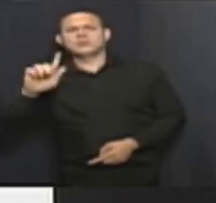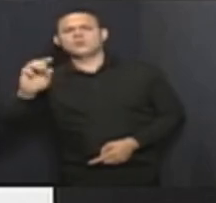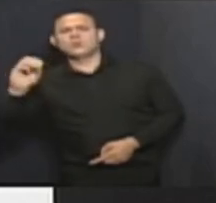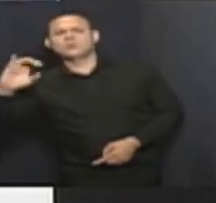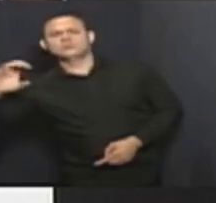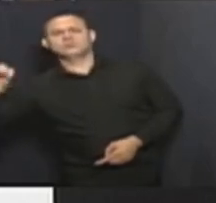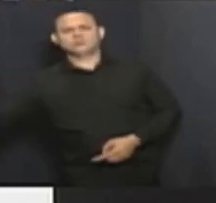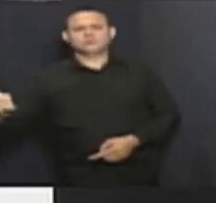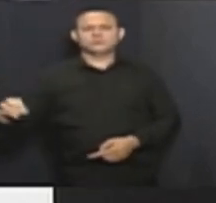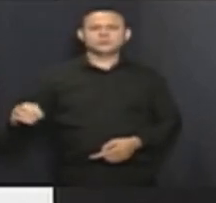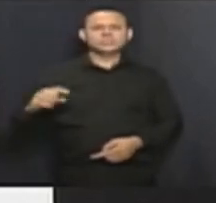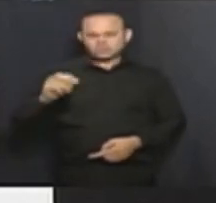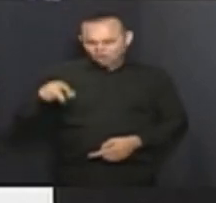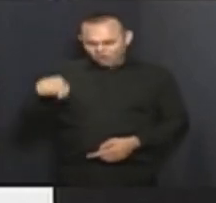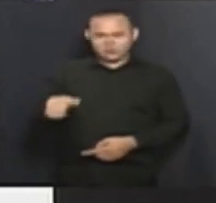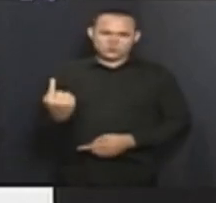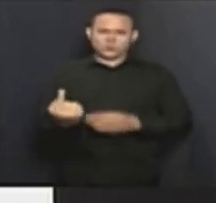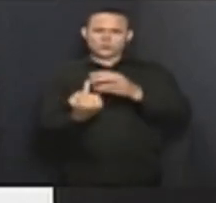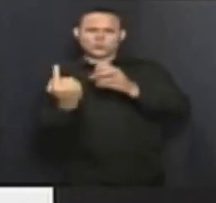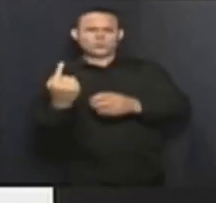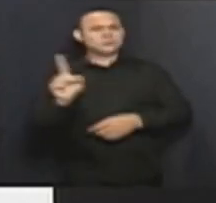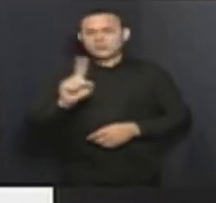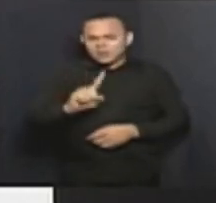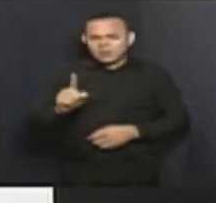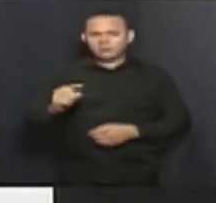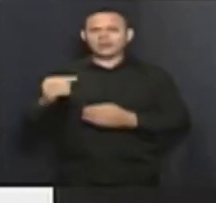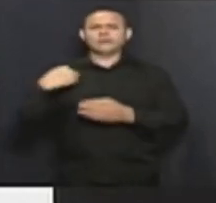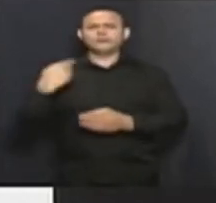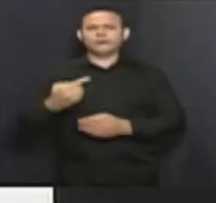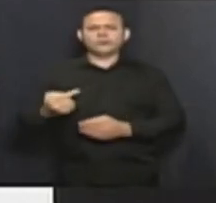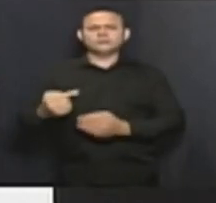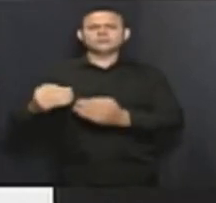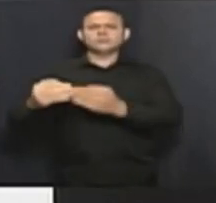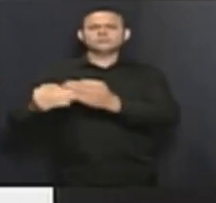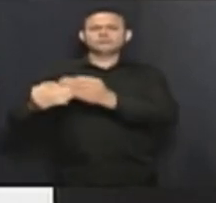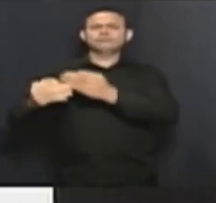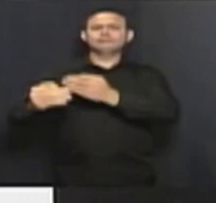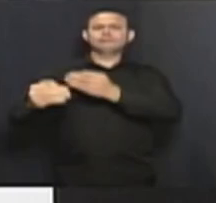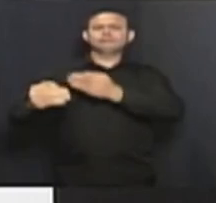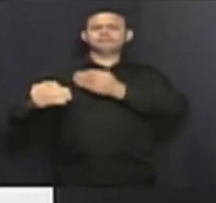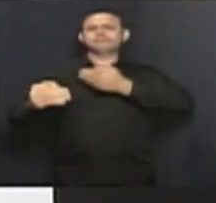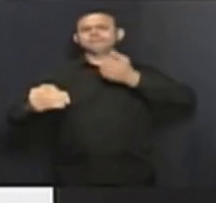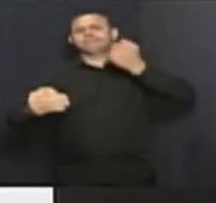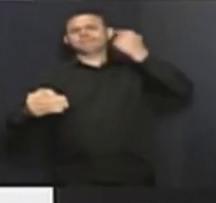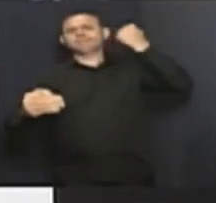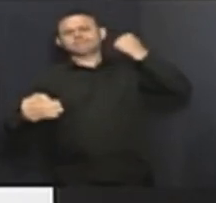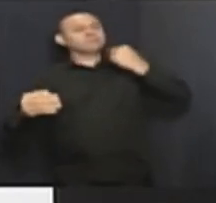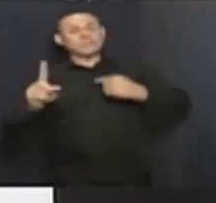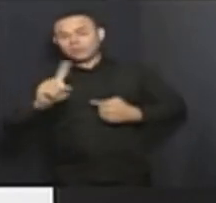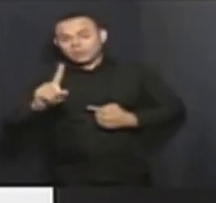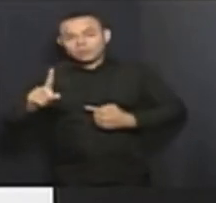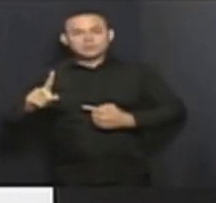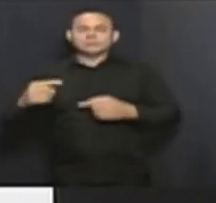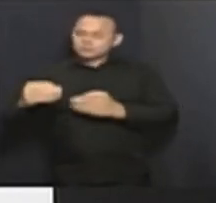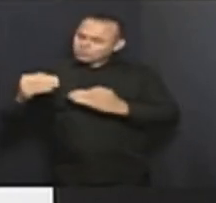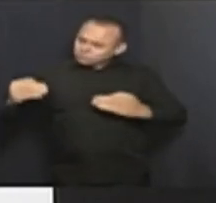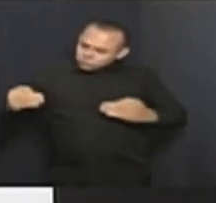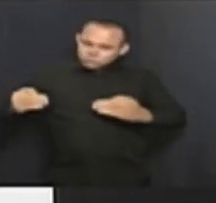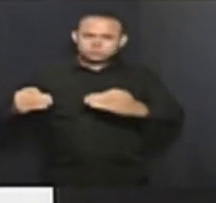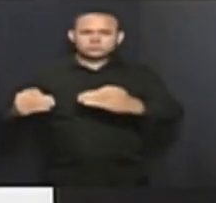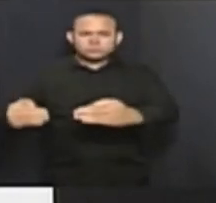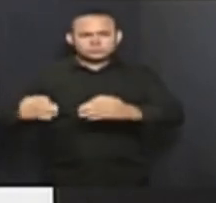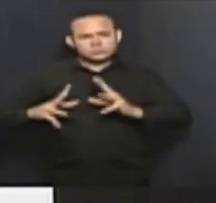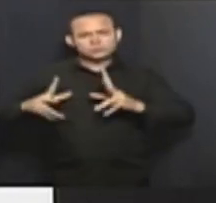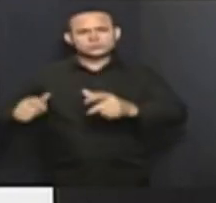não resolve nós vamos ficar para trás se tiver uma mudança climática na frente acabou nosso negócio então criar um